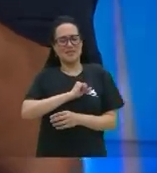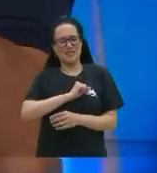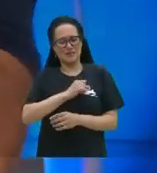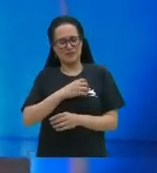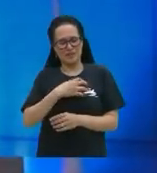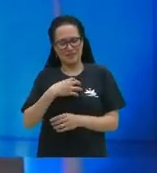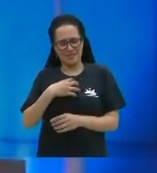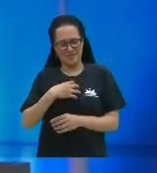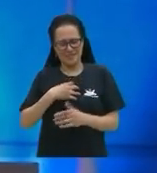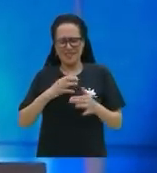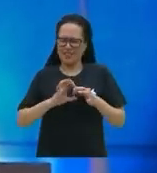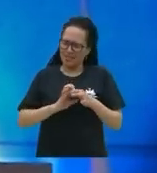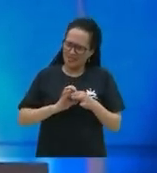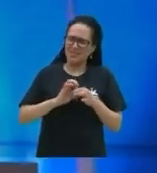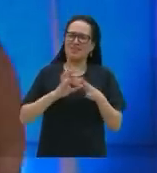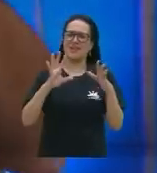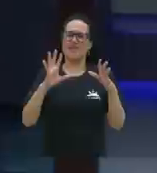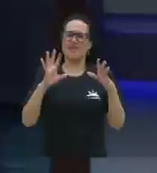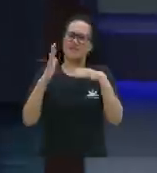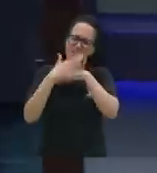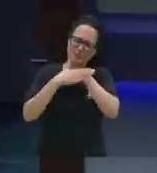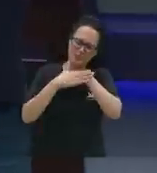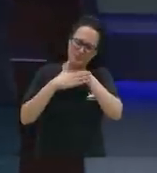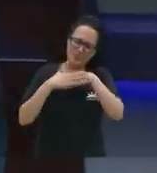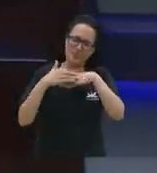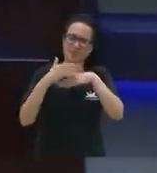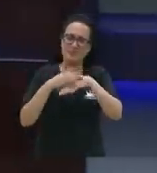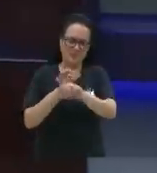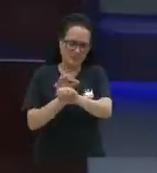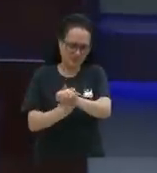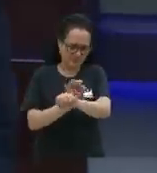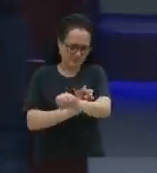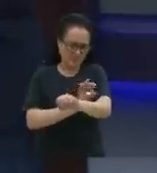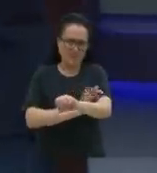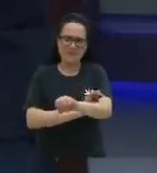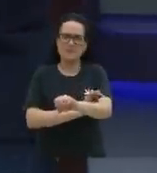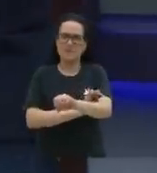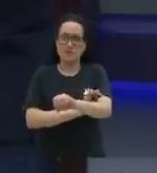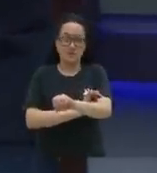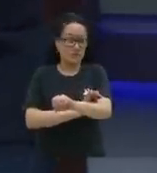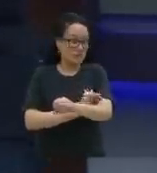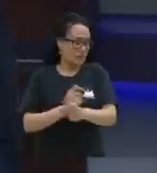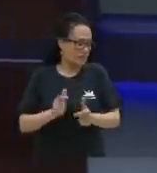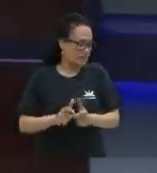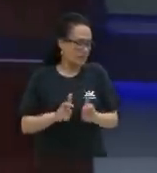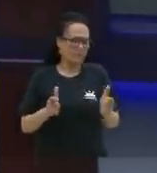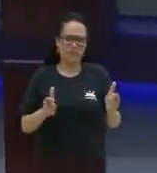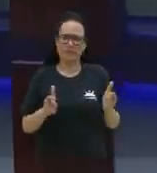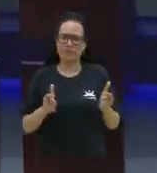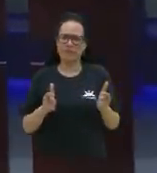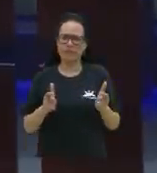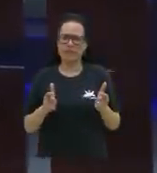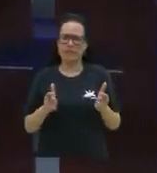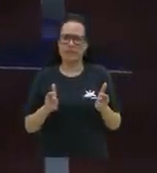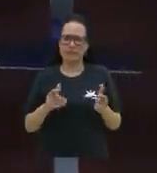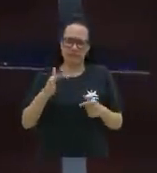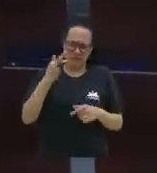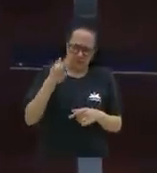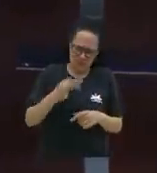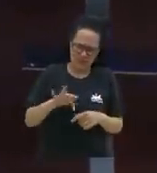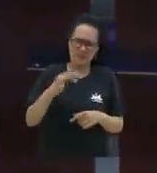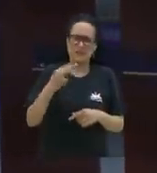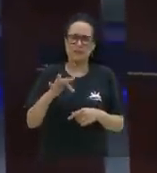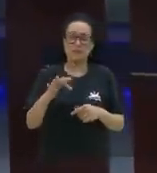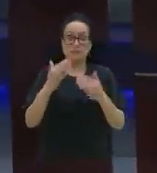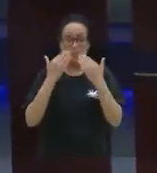deixe-se consolar. Ainda que as feridas que te causaram foram tão grandes, ainda que a dor diante